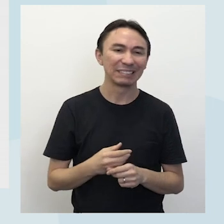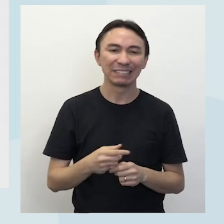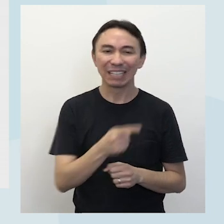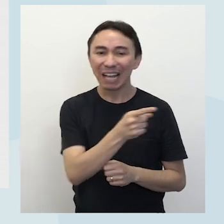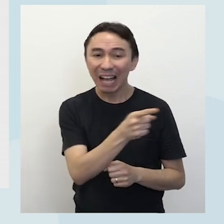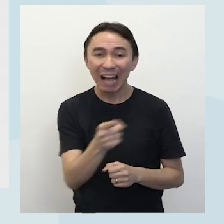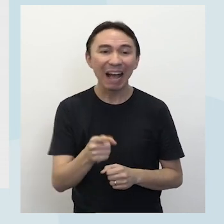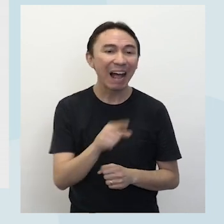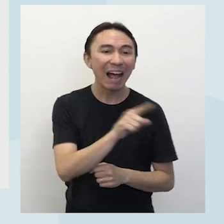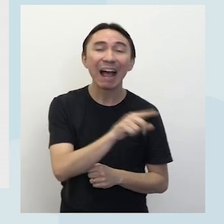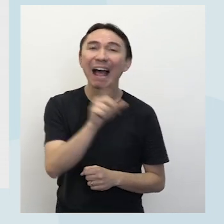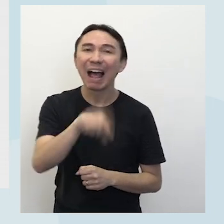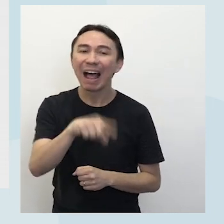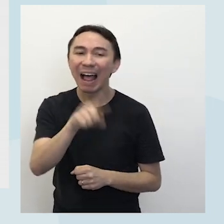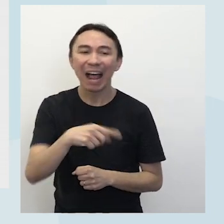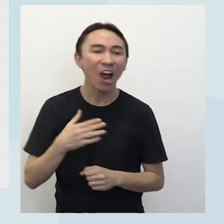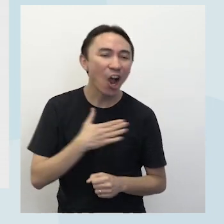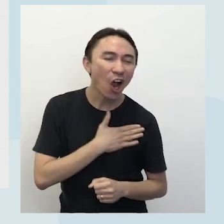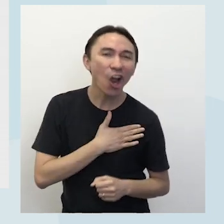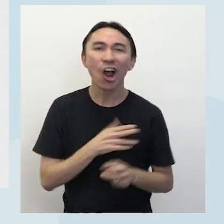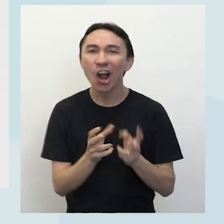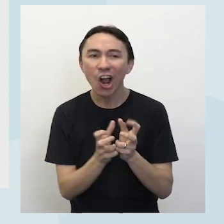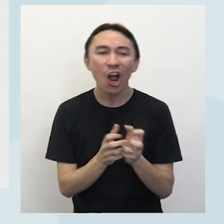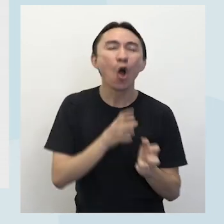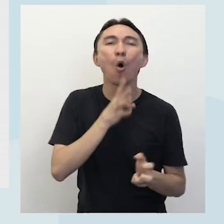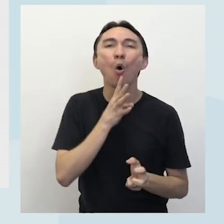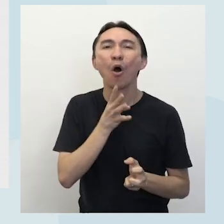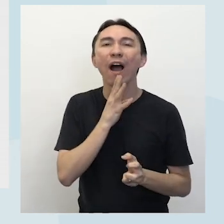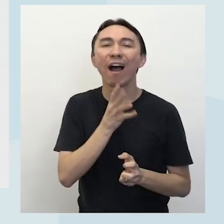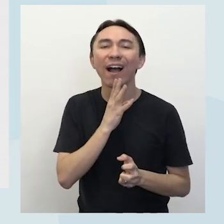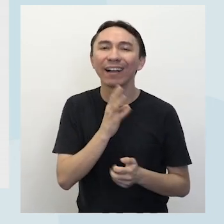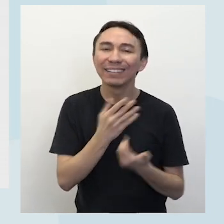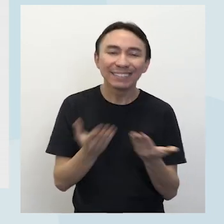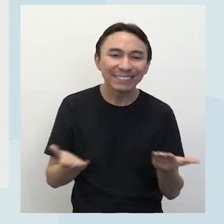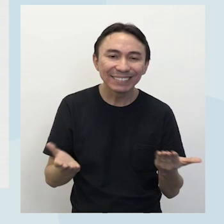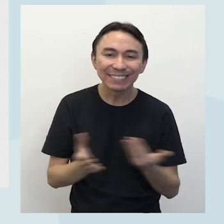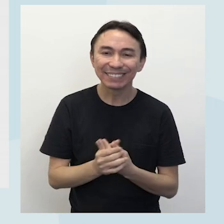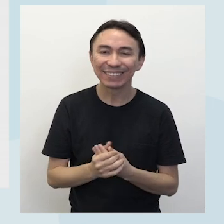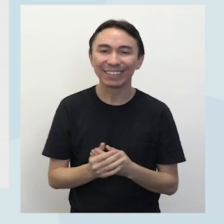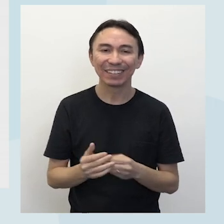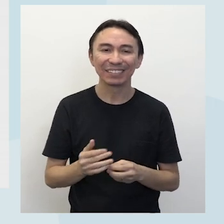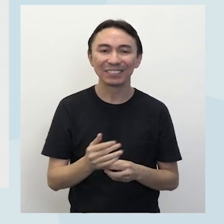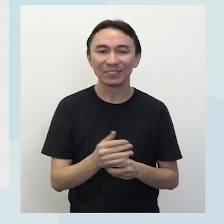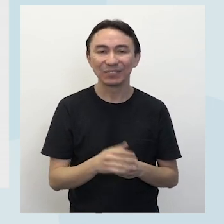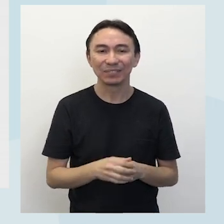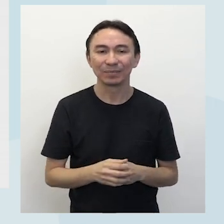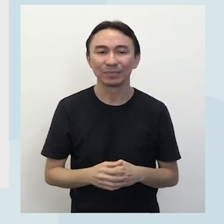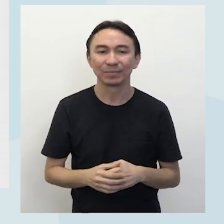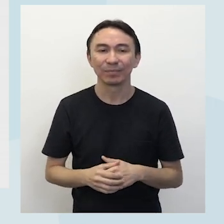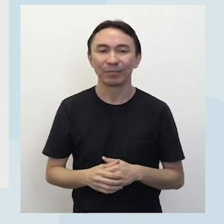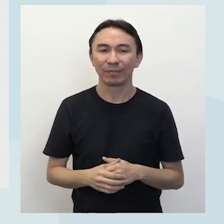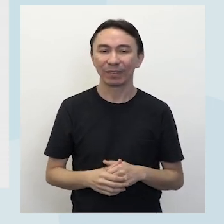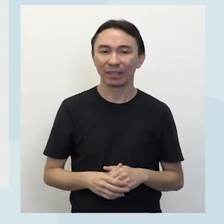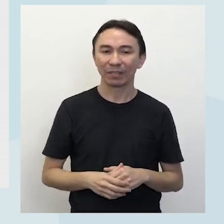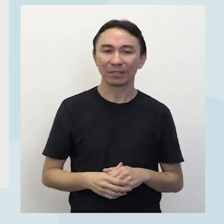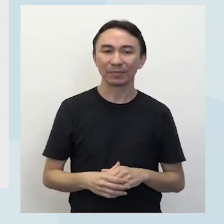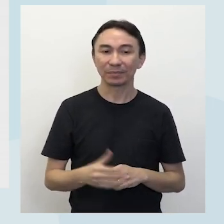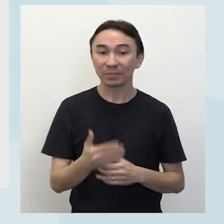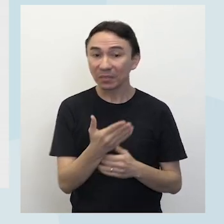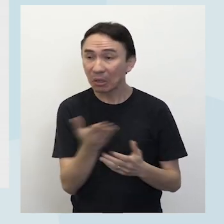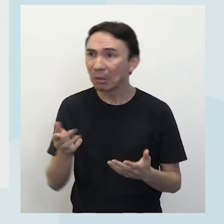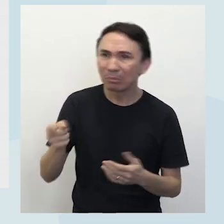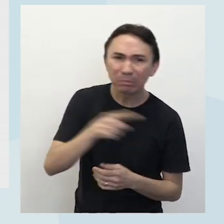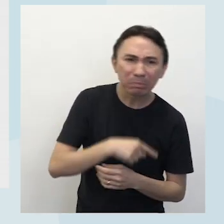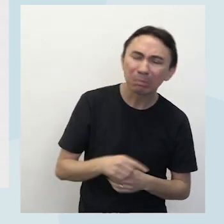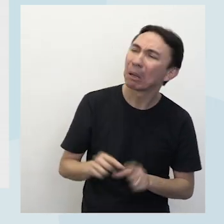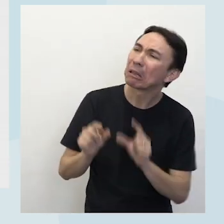Sally Face, que lindo. Gente, eles amam, eles conhecem a gente, né? Sally, Tá assim, amo boiando. Sally Face, isso aí. Não é? A gente tá boiando, mas